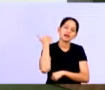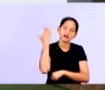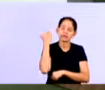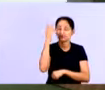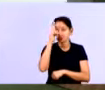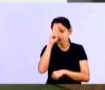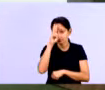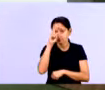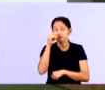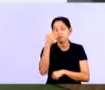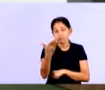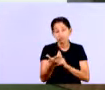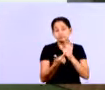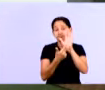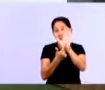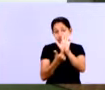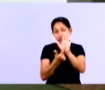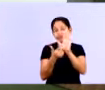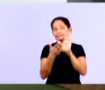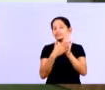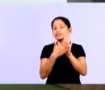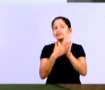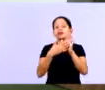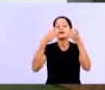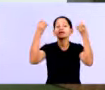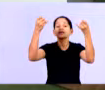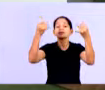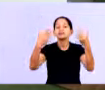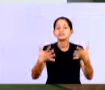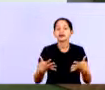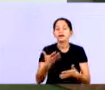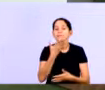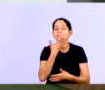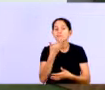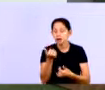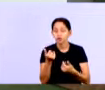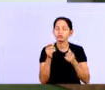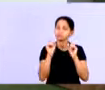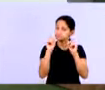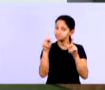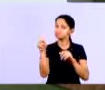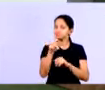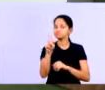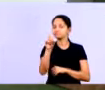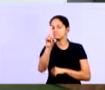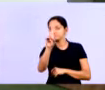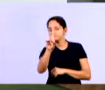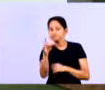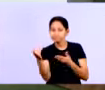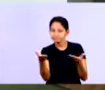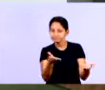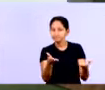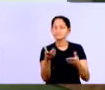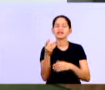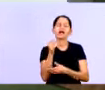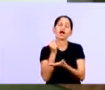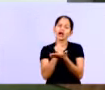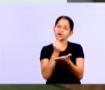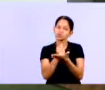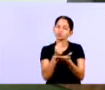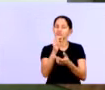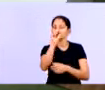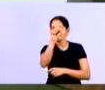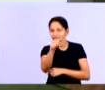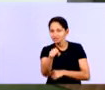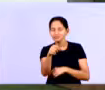em sala, para a gente esclarecer melhor. Certo, Denise? Ótimo. Vamos. Você me ajuda? Ajudo, com certeza.